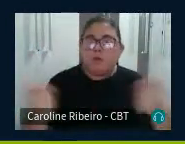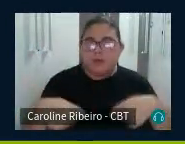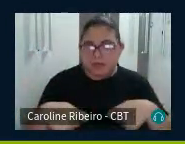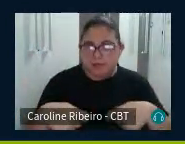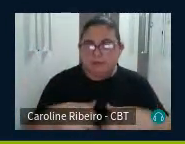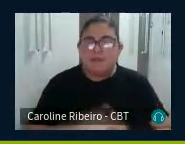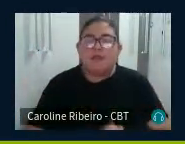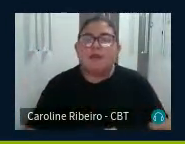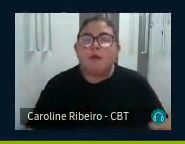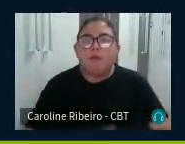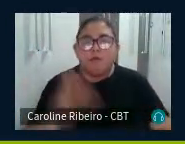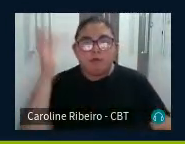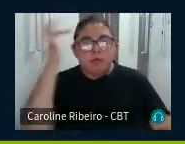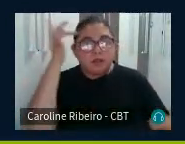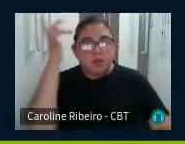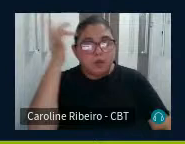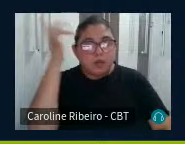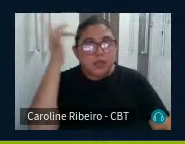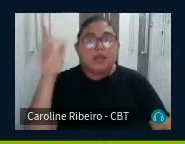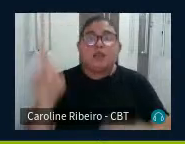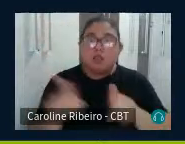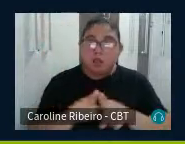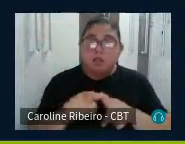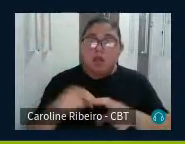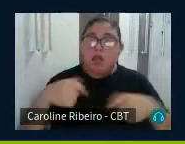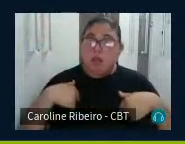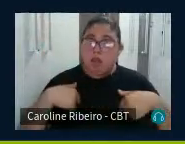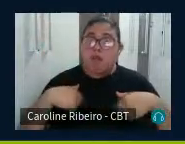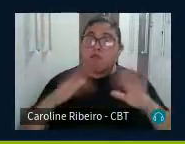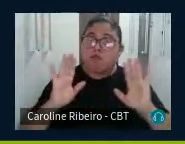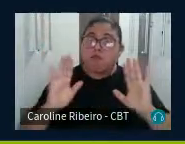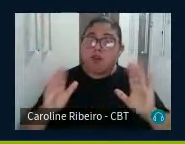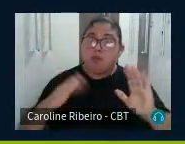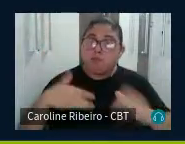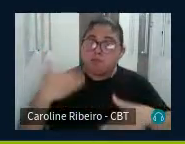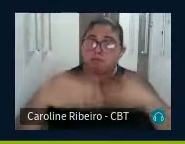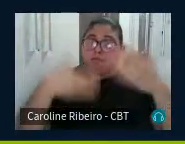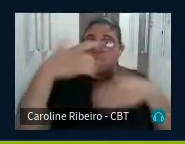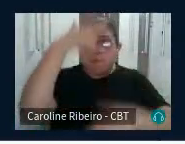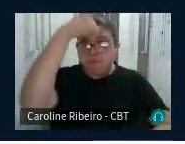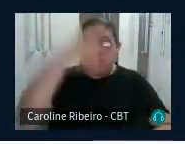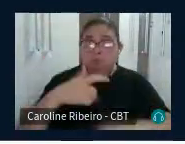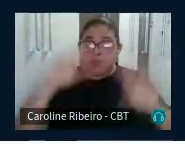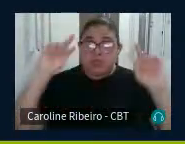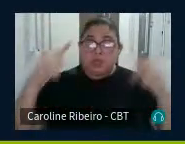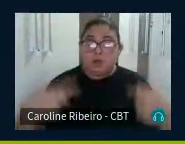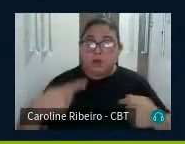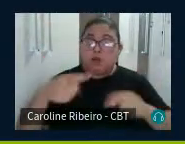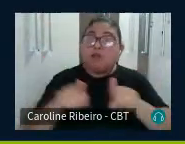cresce. Eu cresci como ser humano e profissional. O próximo, por favor.